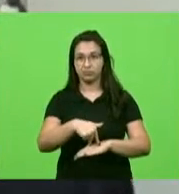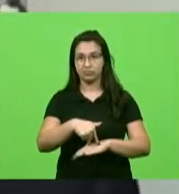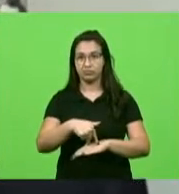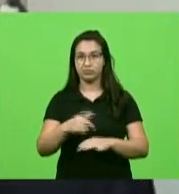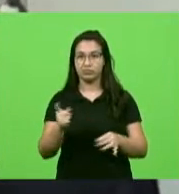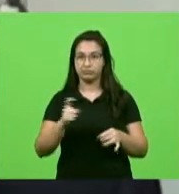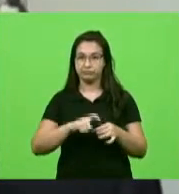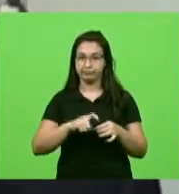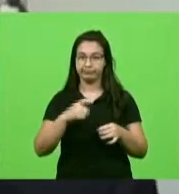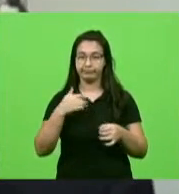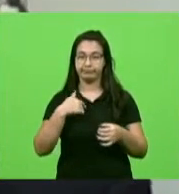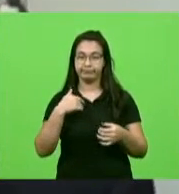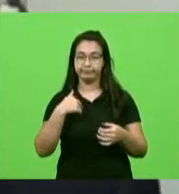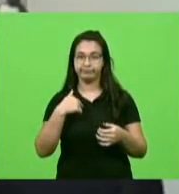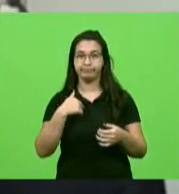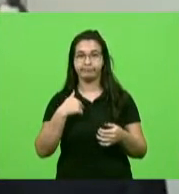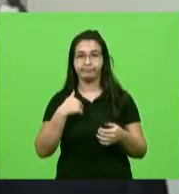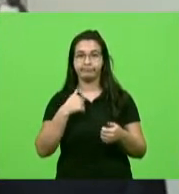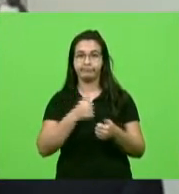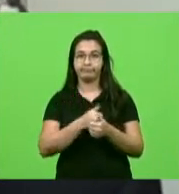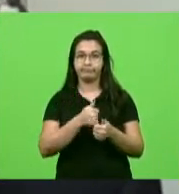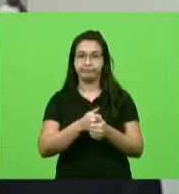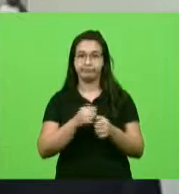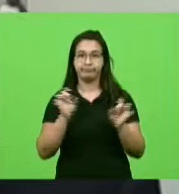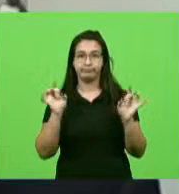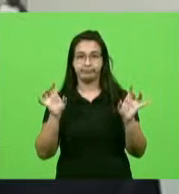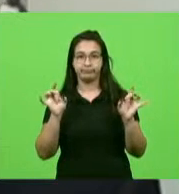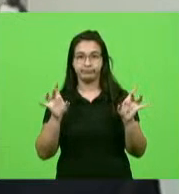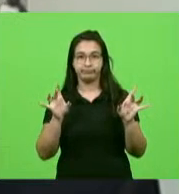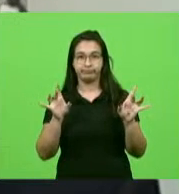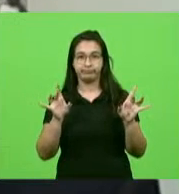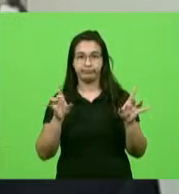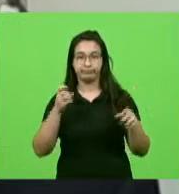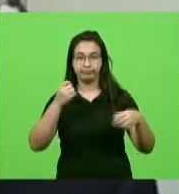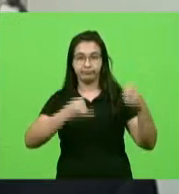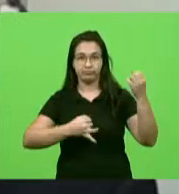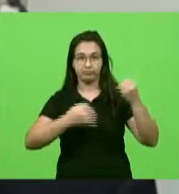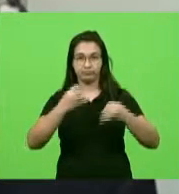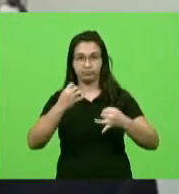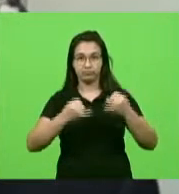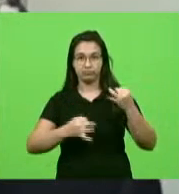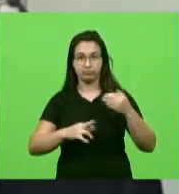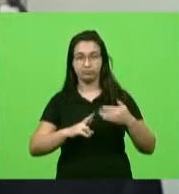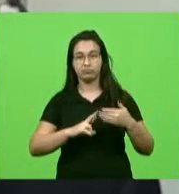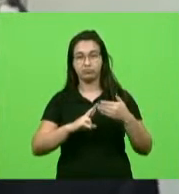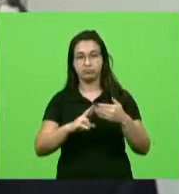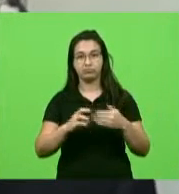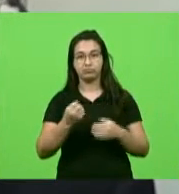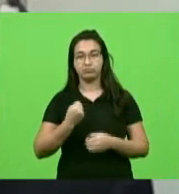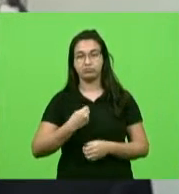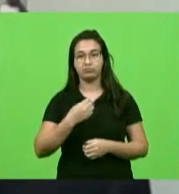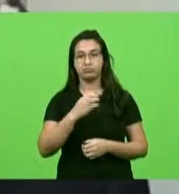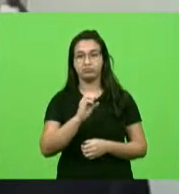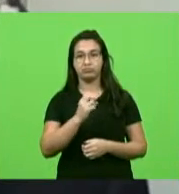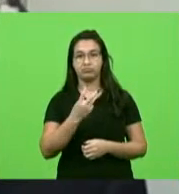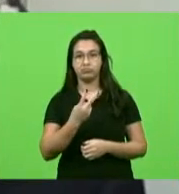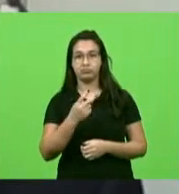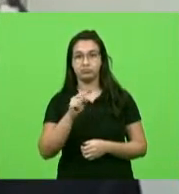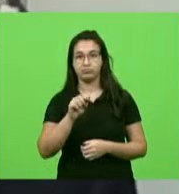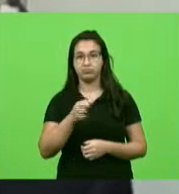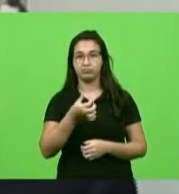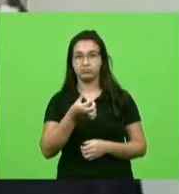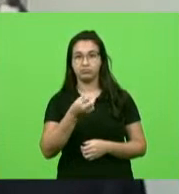fazendo parte desse tribunal especial, para tratarmos aqui da representação número 02.6 de